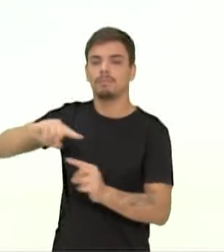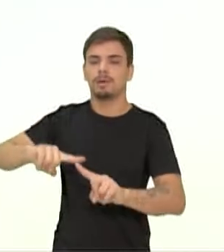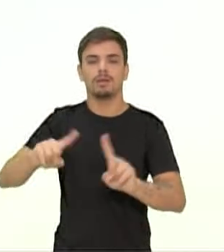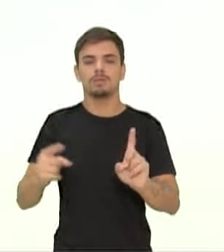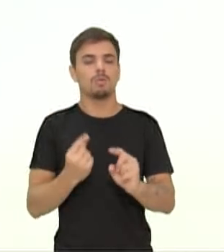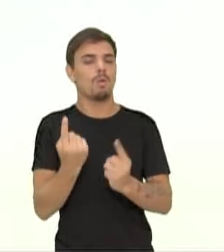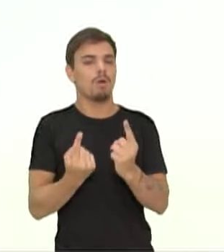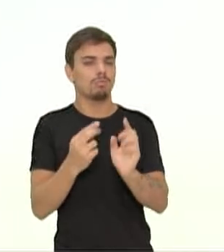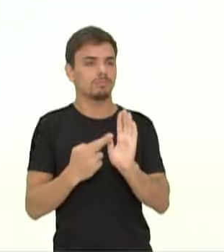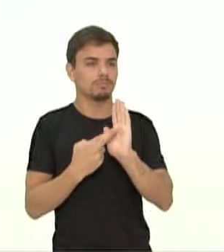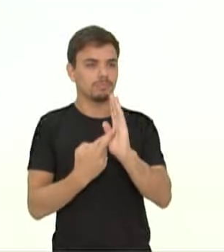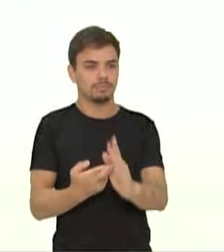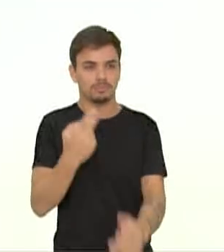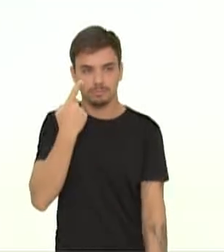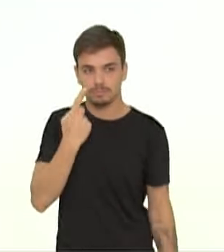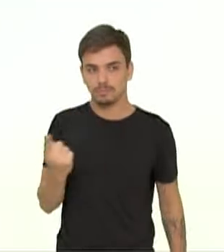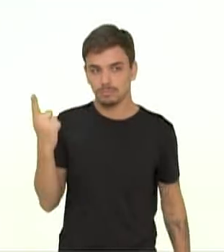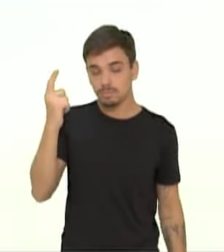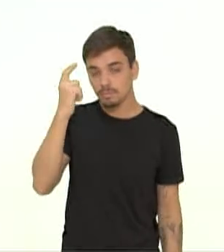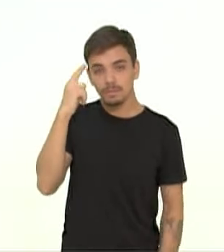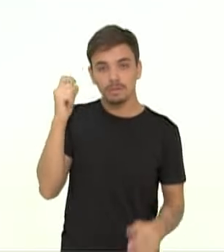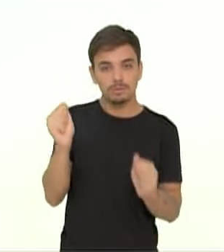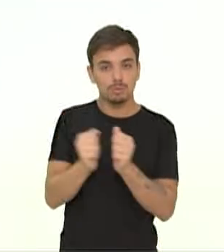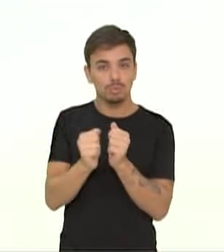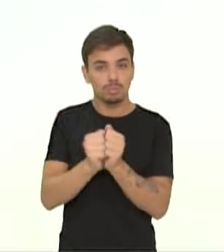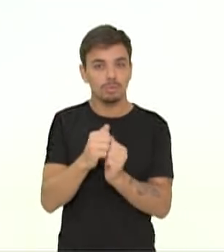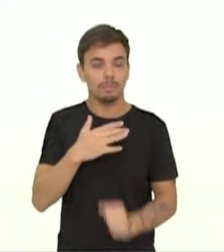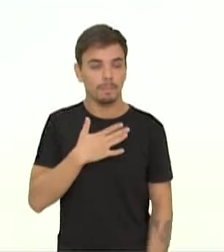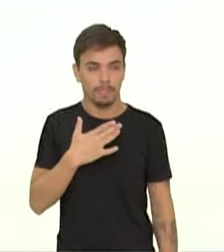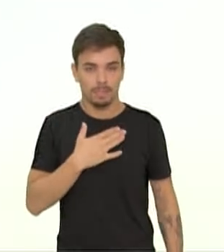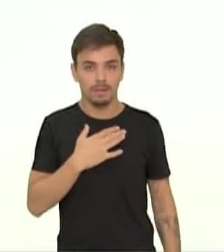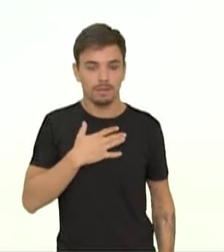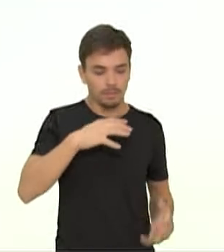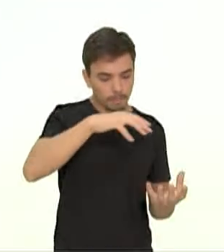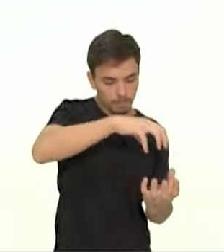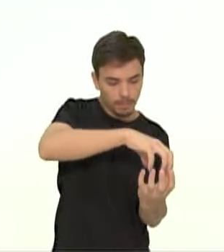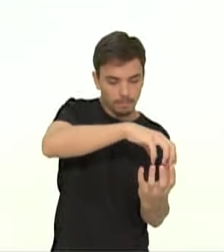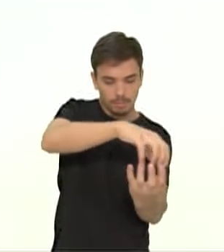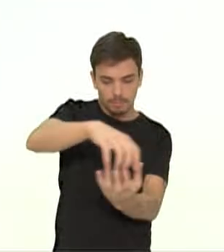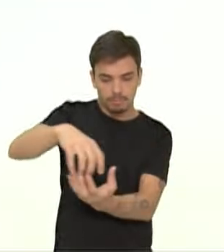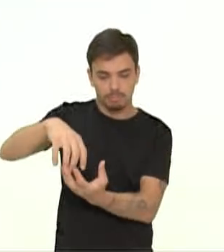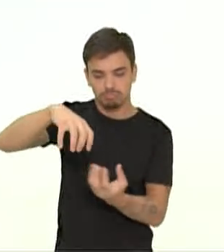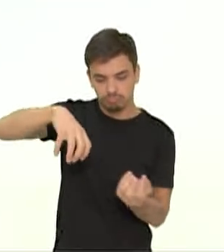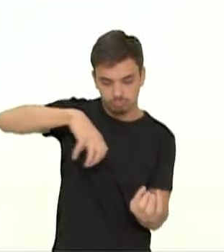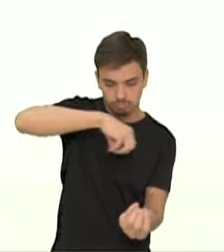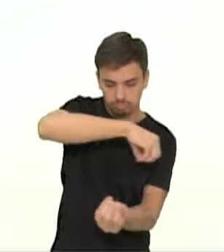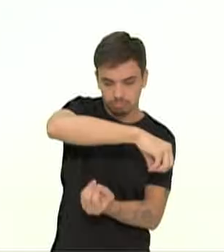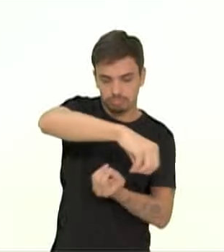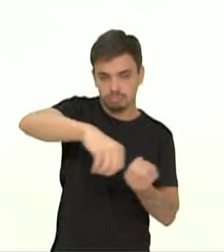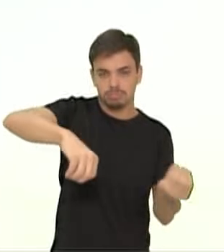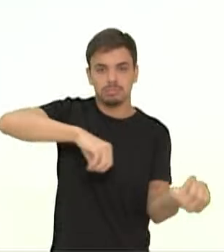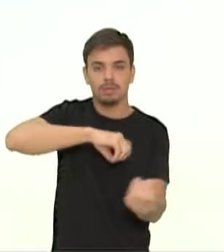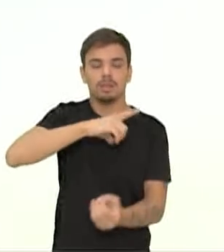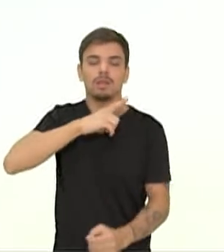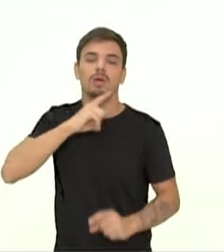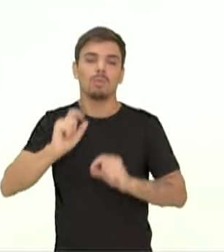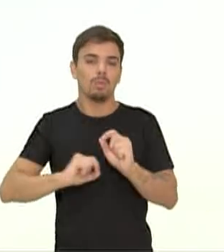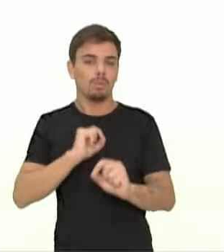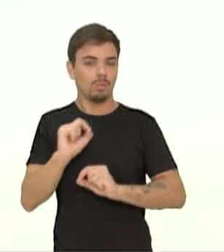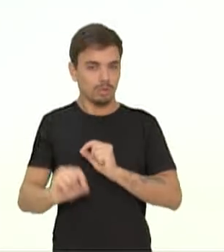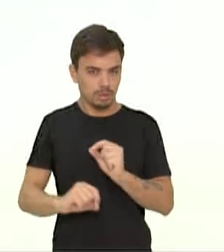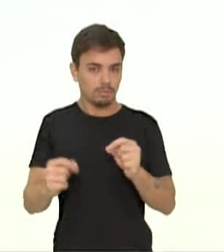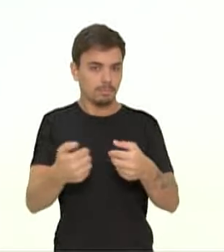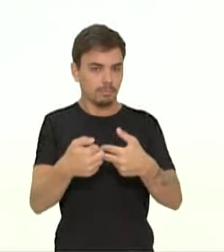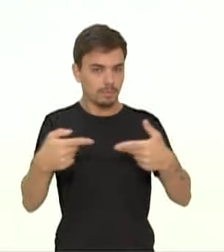isso? Ali, vamos pensar junto. Os globos terrestres girando sobre toca-discos remetem, entre tantas